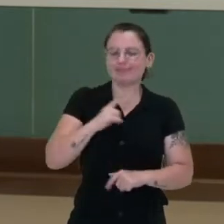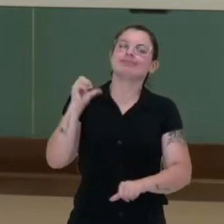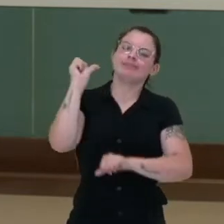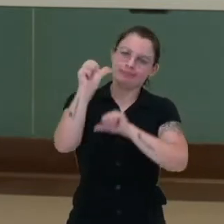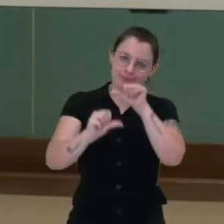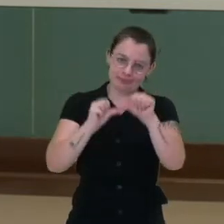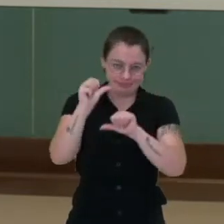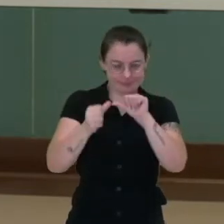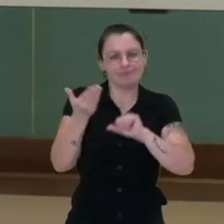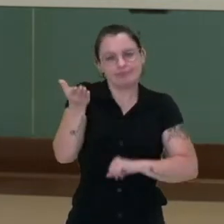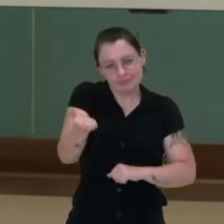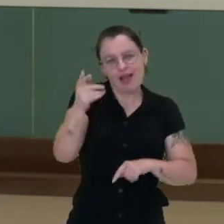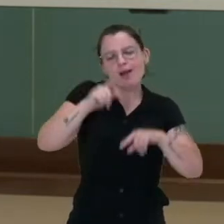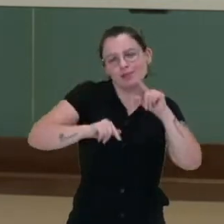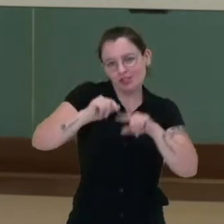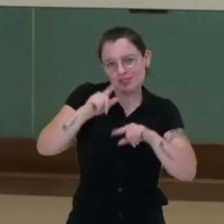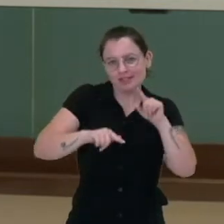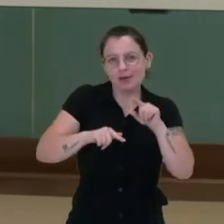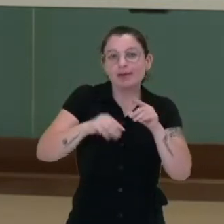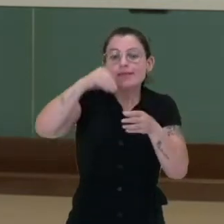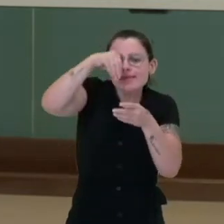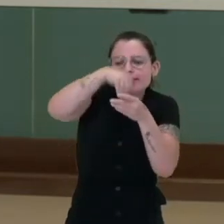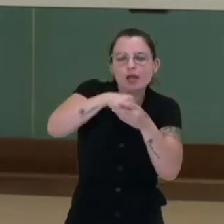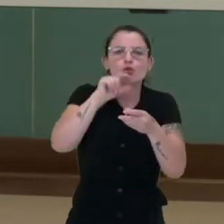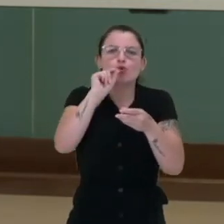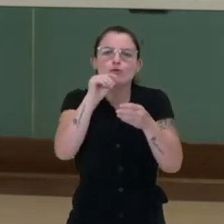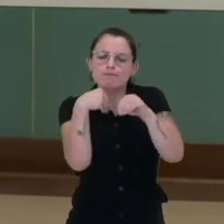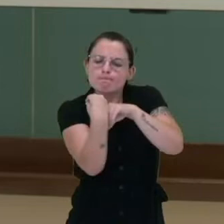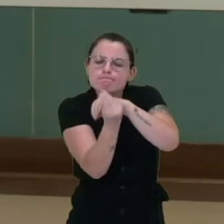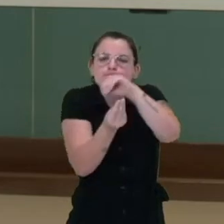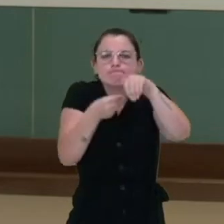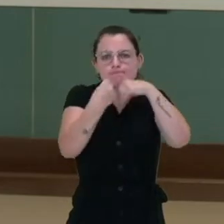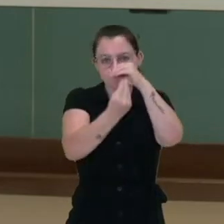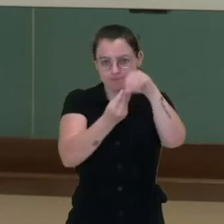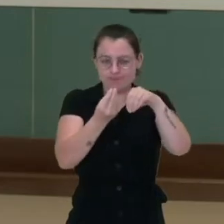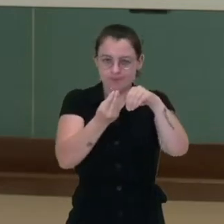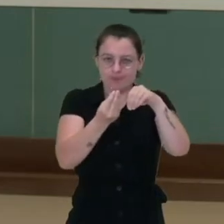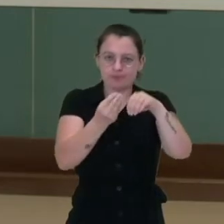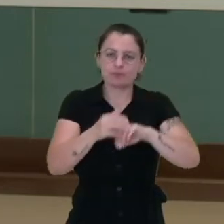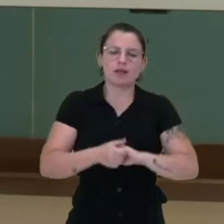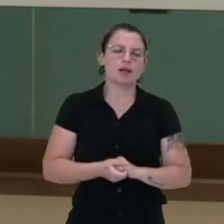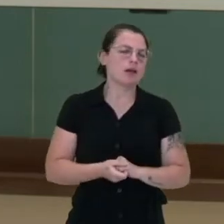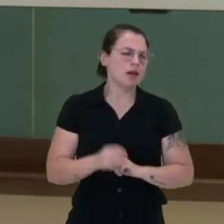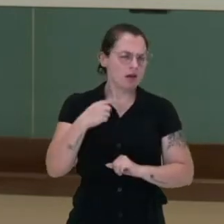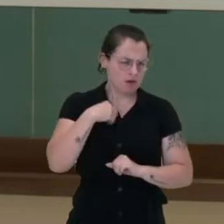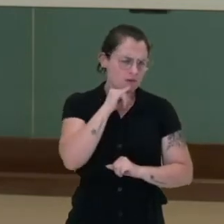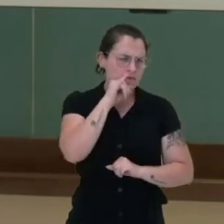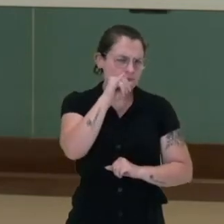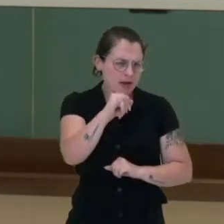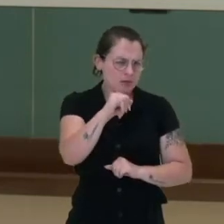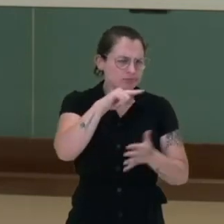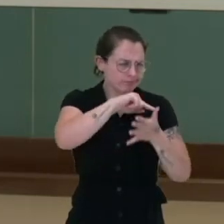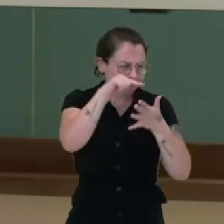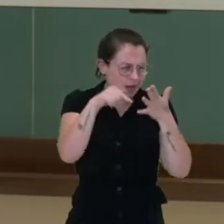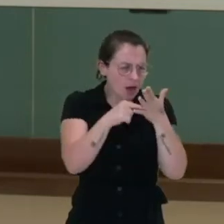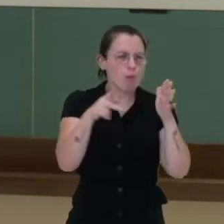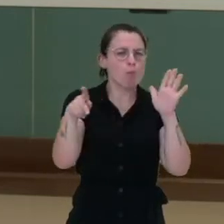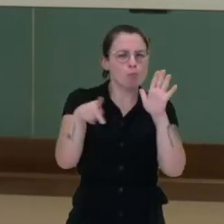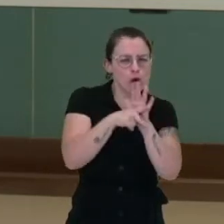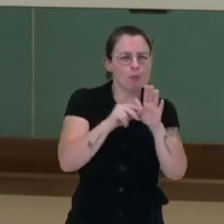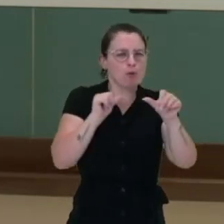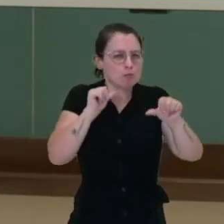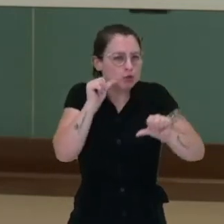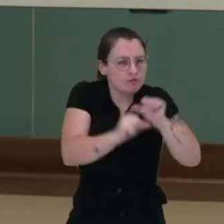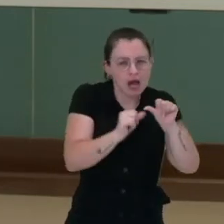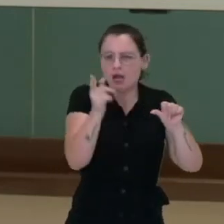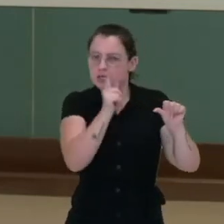esse objeto, modificam a sua composição. Nesse critério de modificar e não modificar, nós